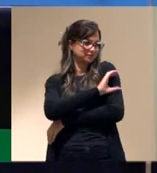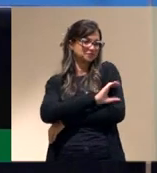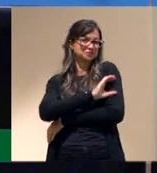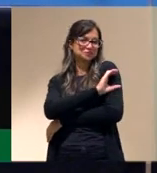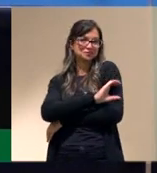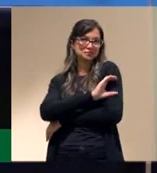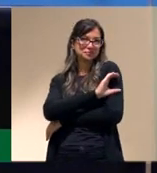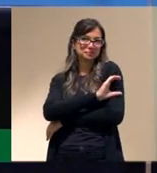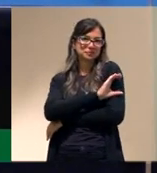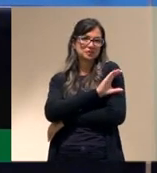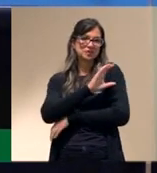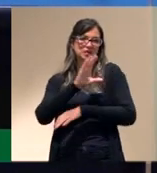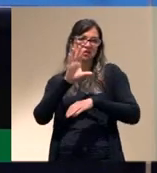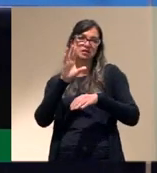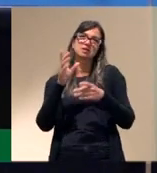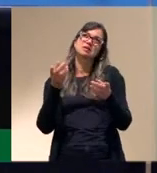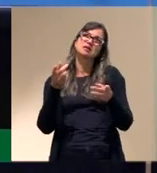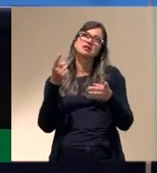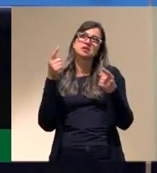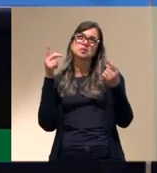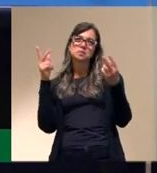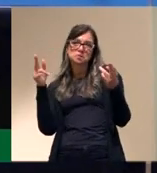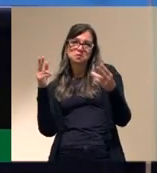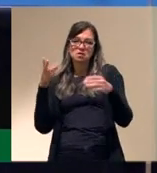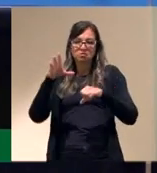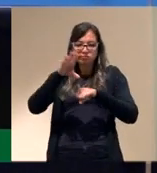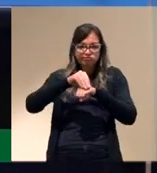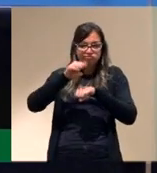caráter cumulativo e de terminalidade.